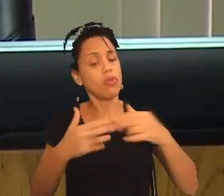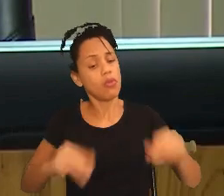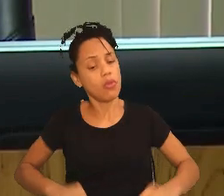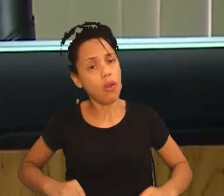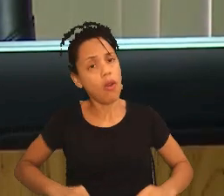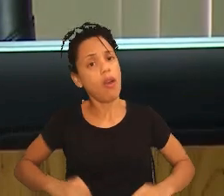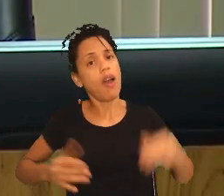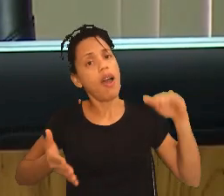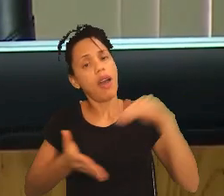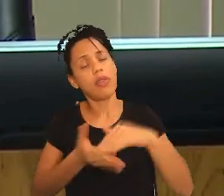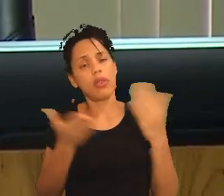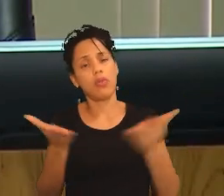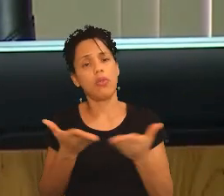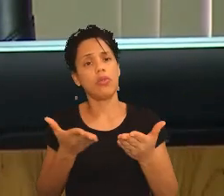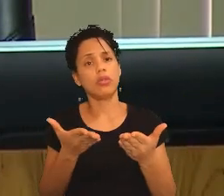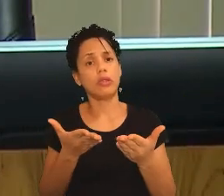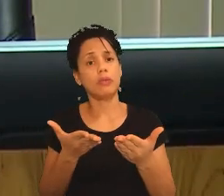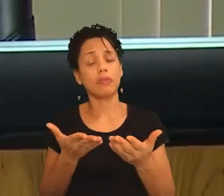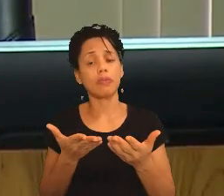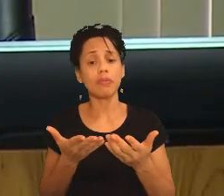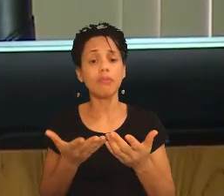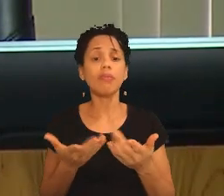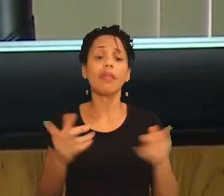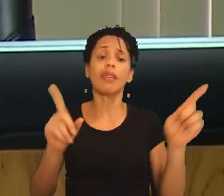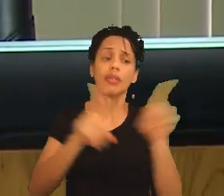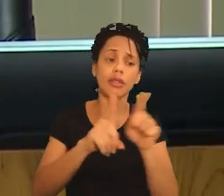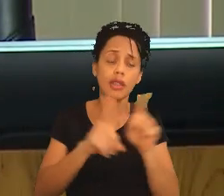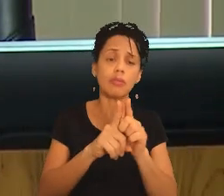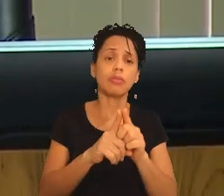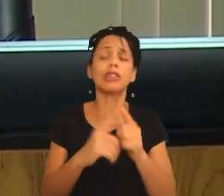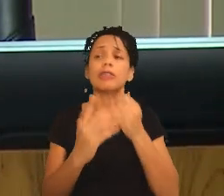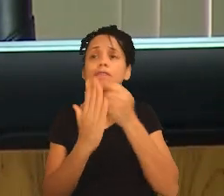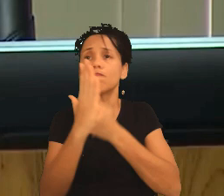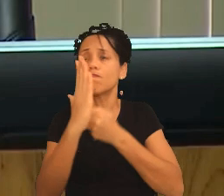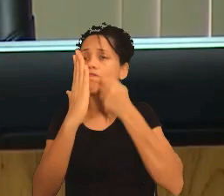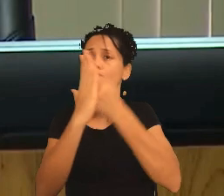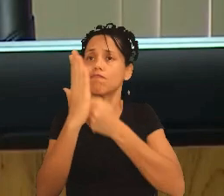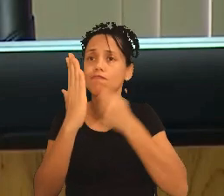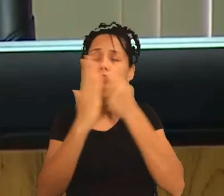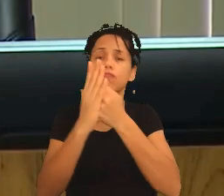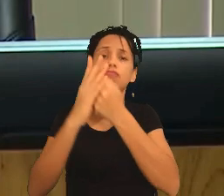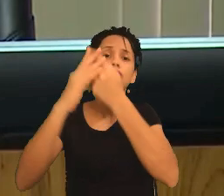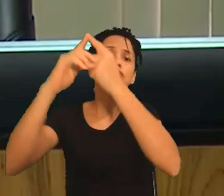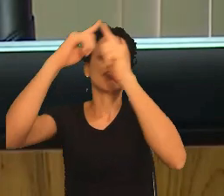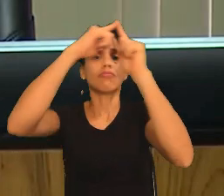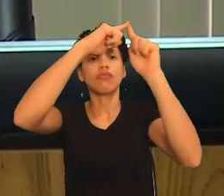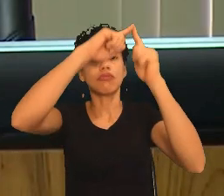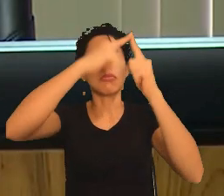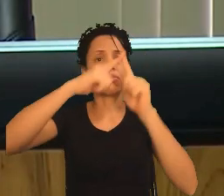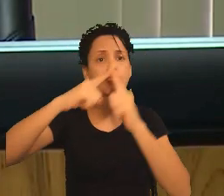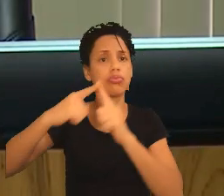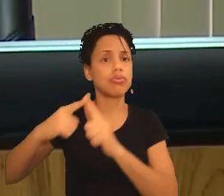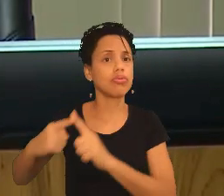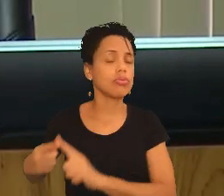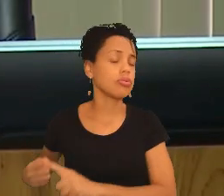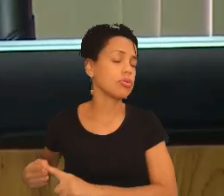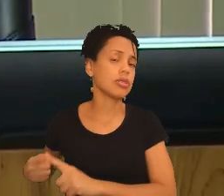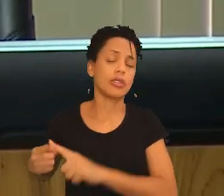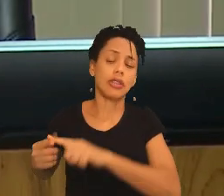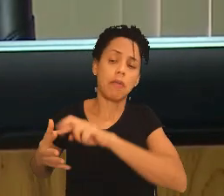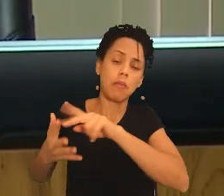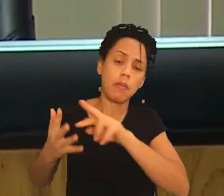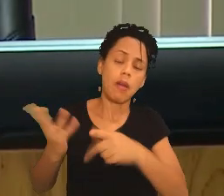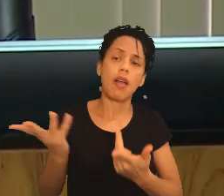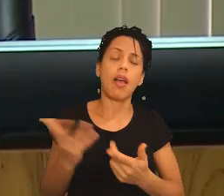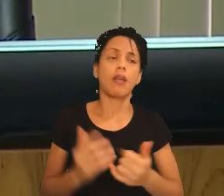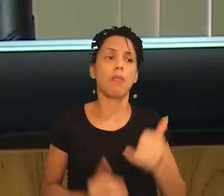guerra justa ao povo Krenak. Não existe esse documento. Acho que até por isso que nosso povo sofre até hoje. E de lá